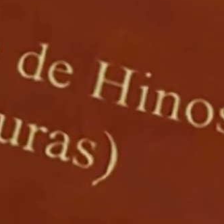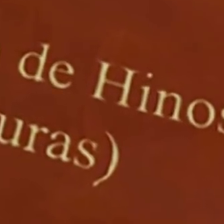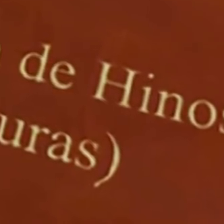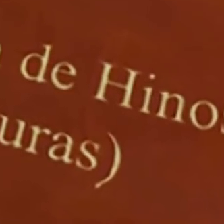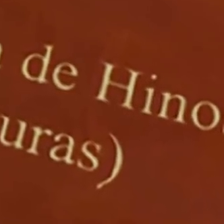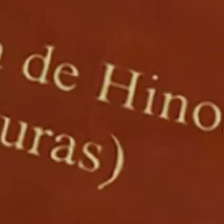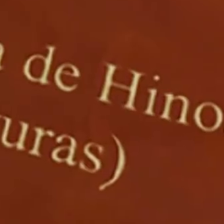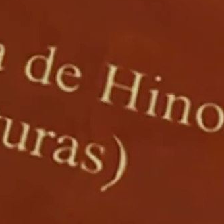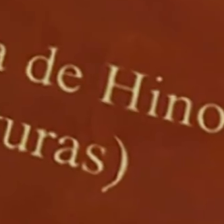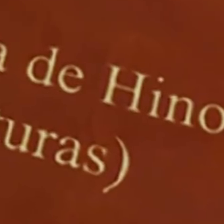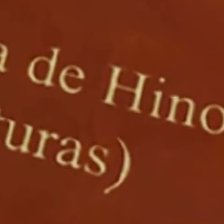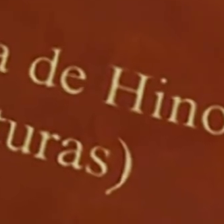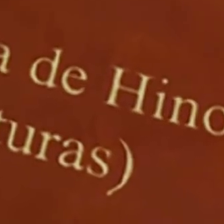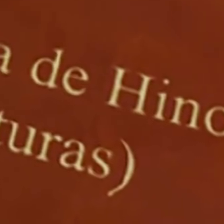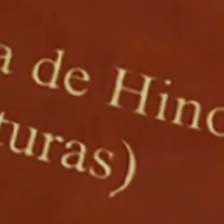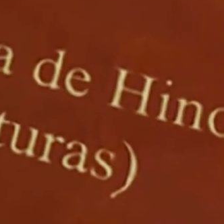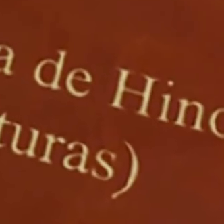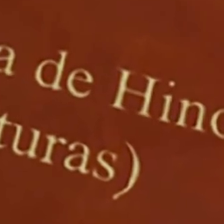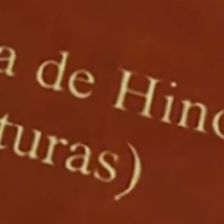louvor, minha